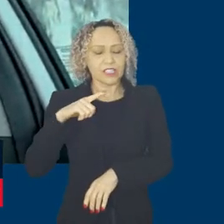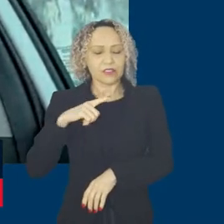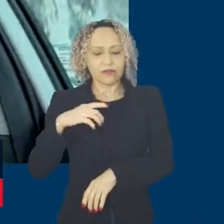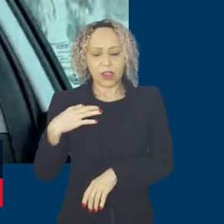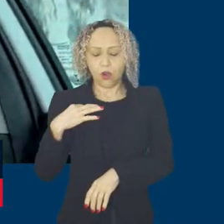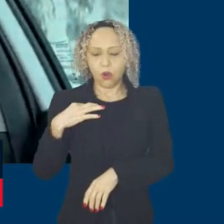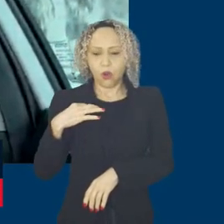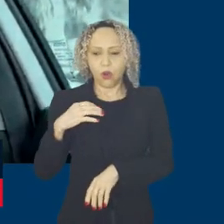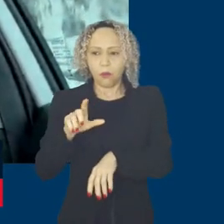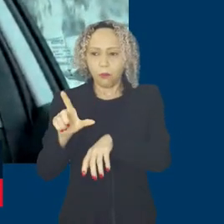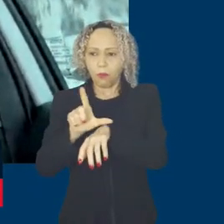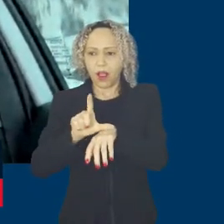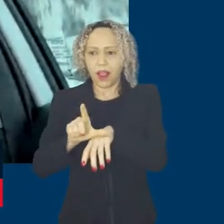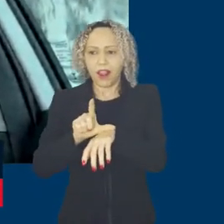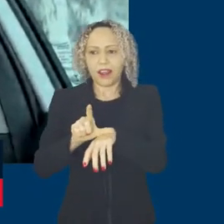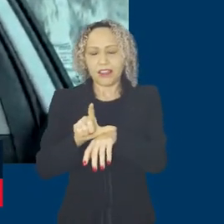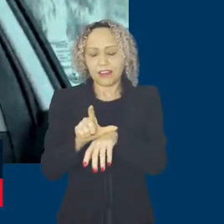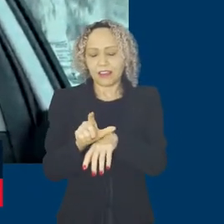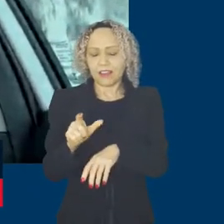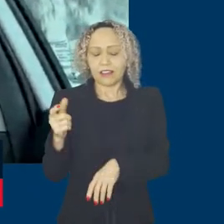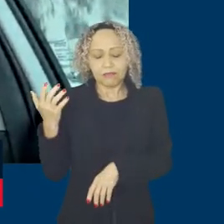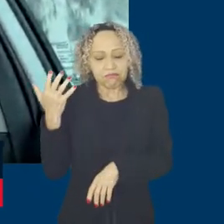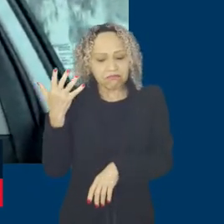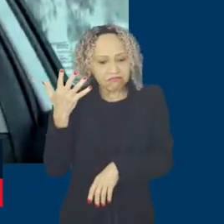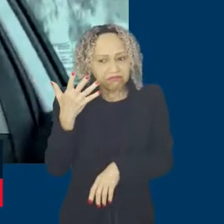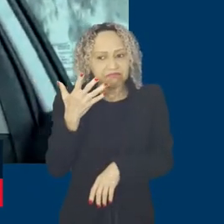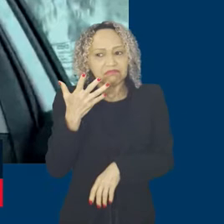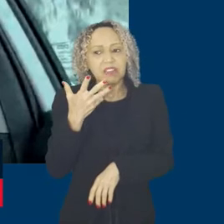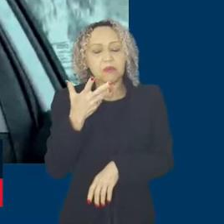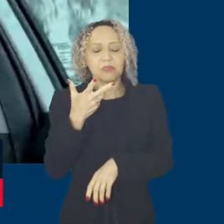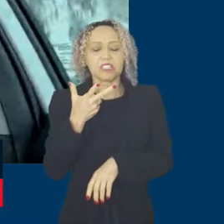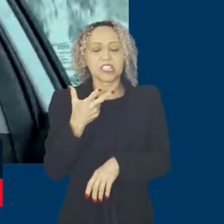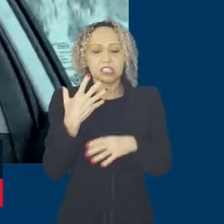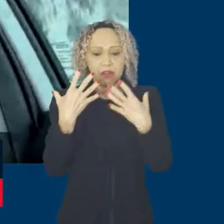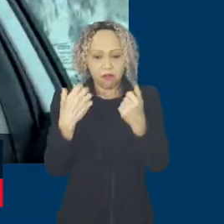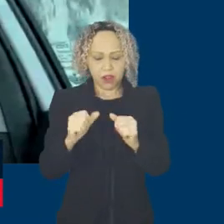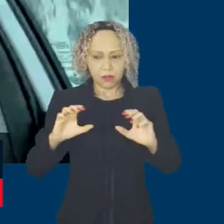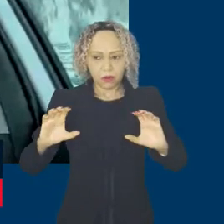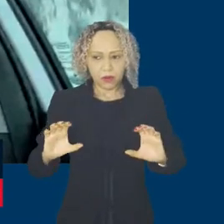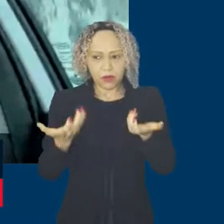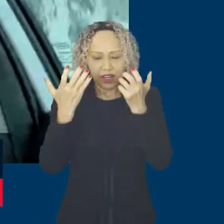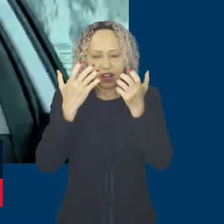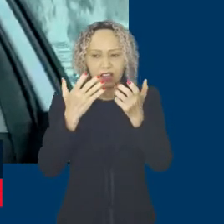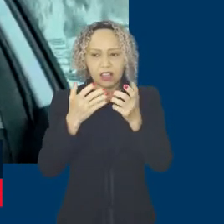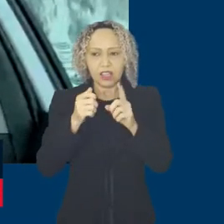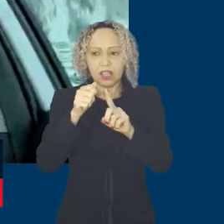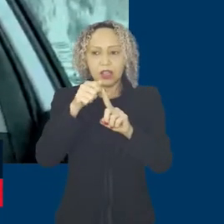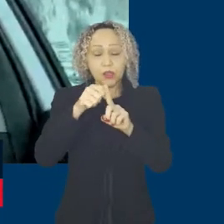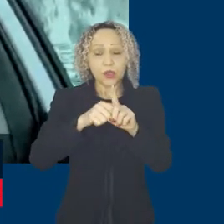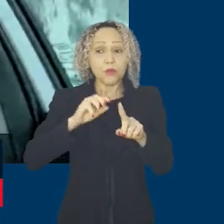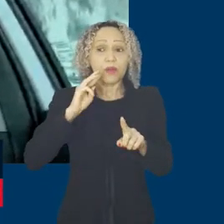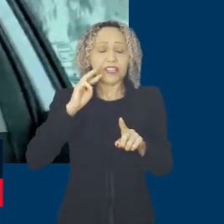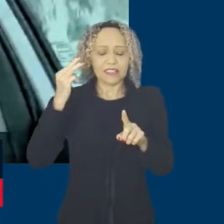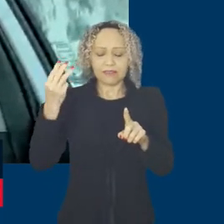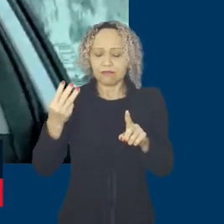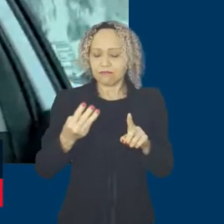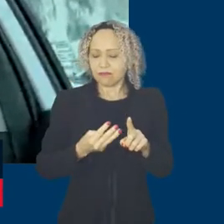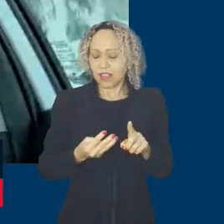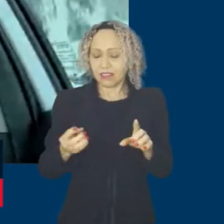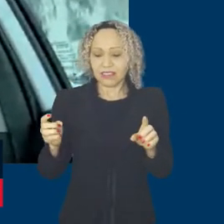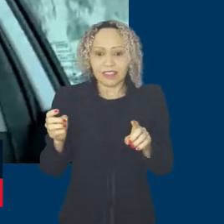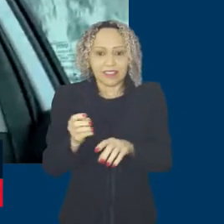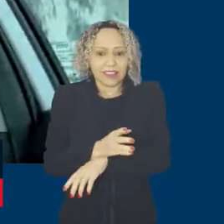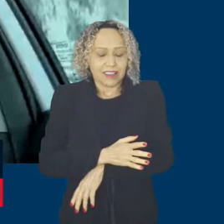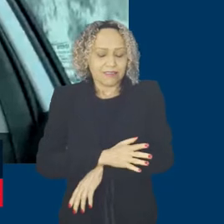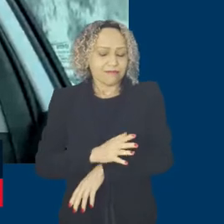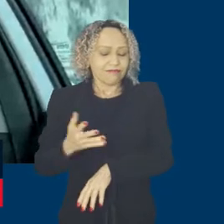de comemoração. Eu espero vocês, que vai ser lindo. Vamos comemorar e encerrar o mês de março com chave de ouro, com tudo aquilo que o